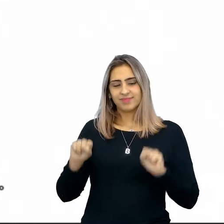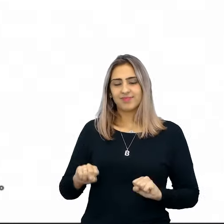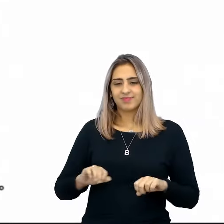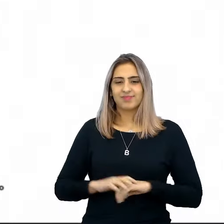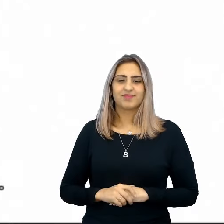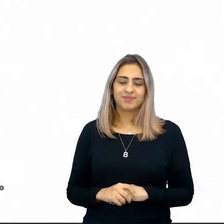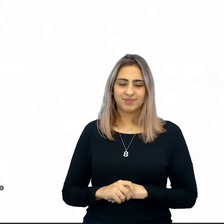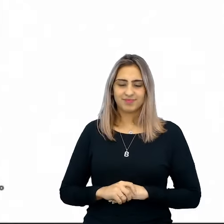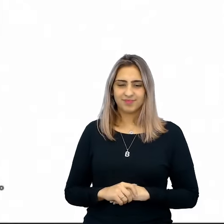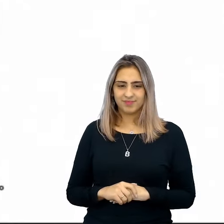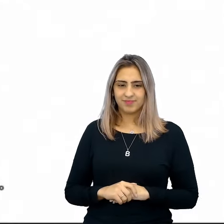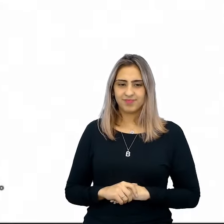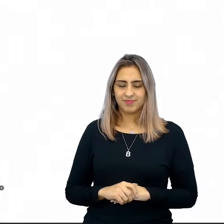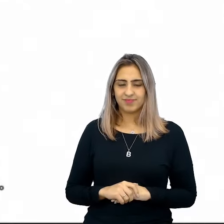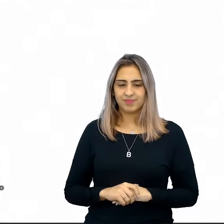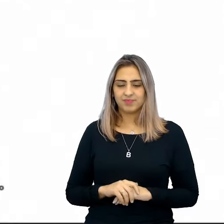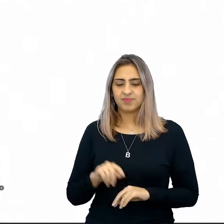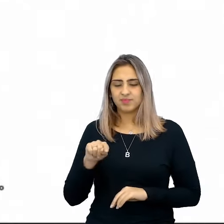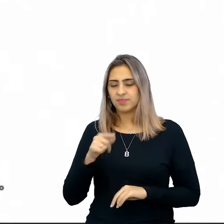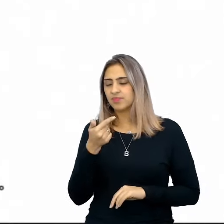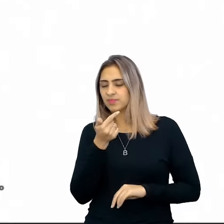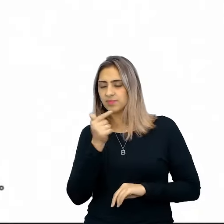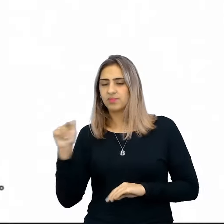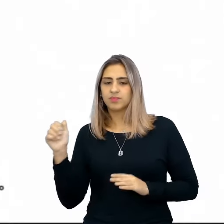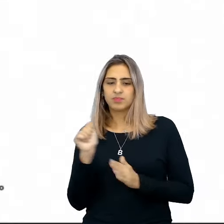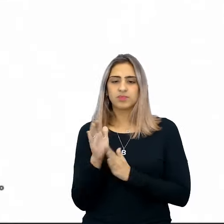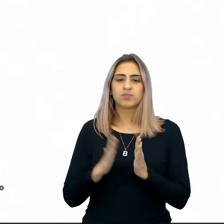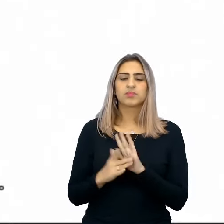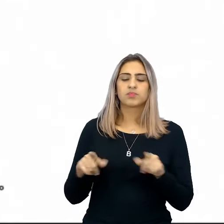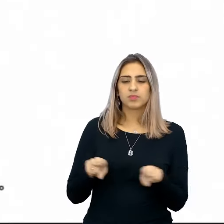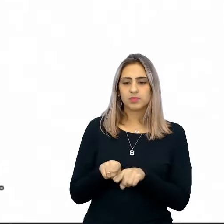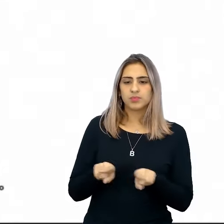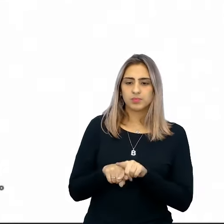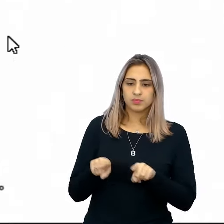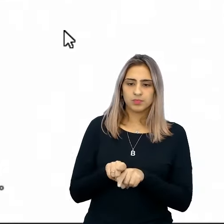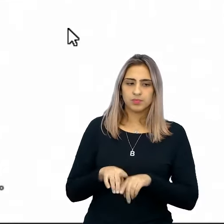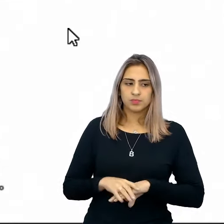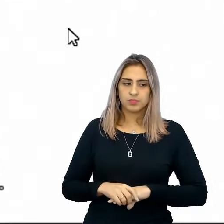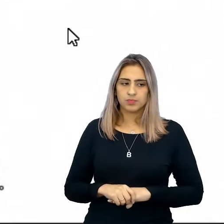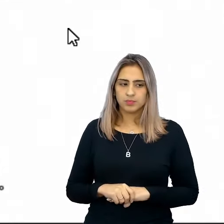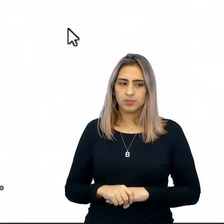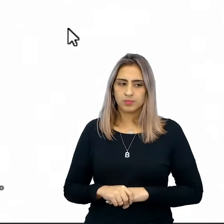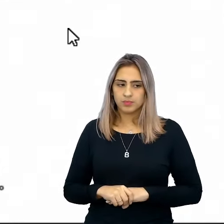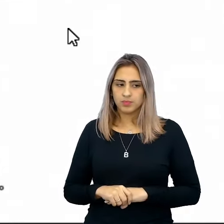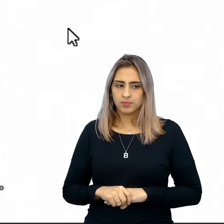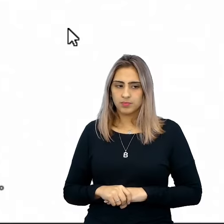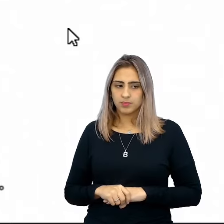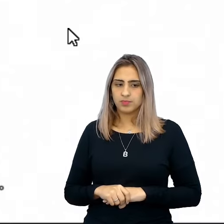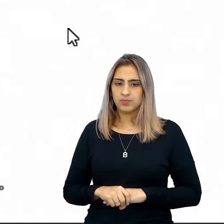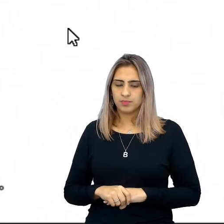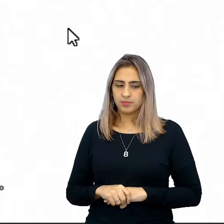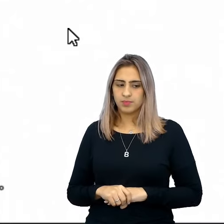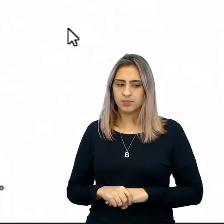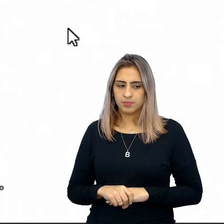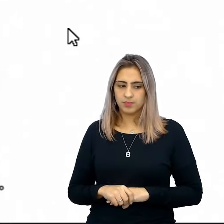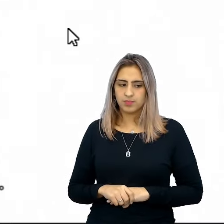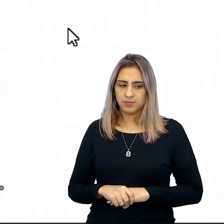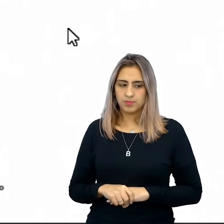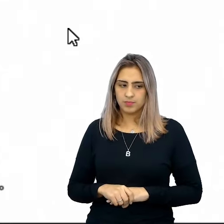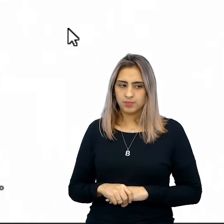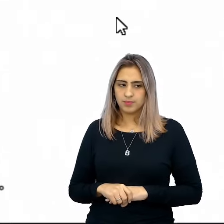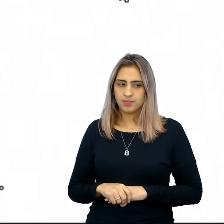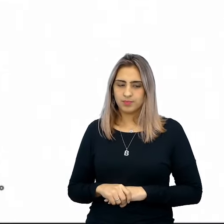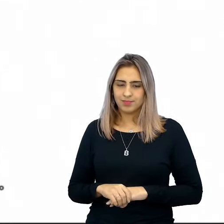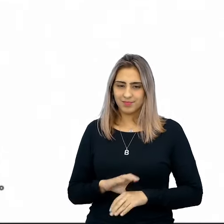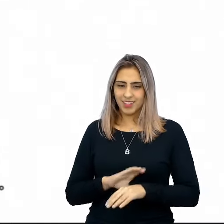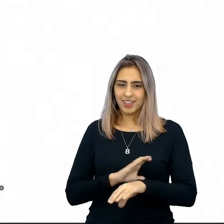decimal, nessa outra atividade também, que está na sequência didática 1, né? Maria Beatriz, ela pediu para o